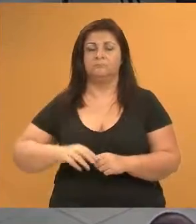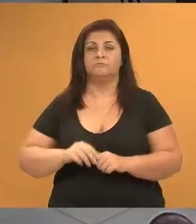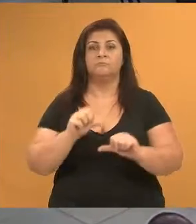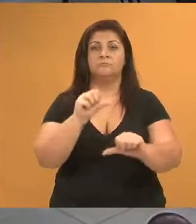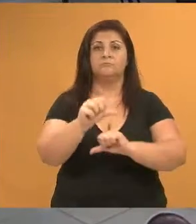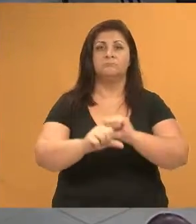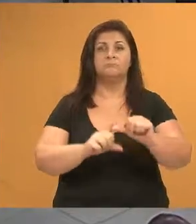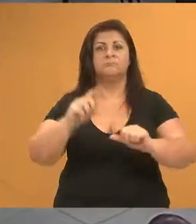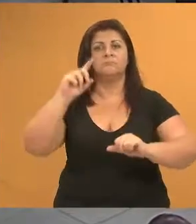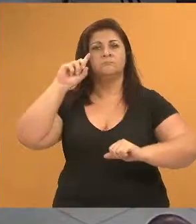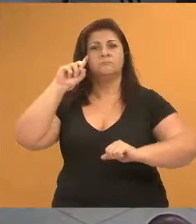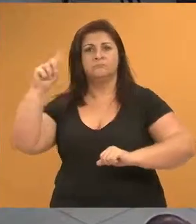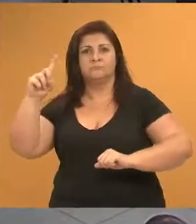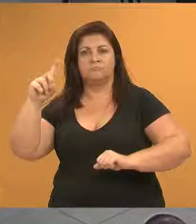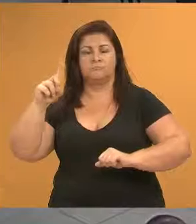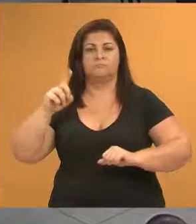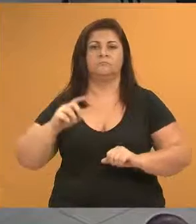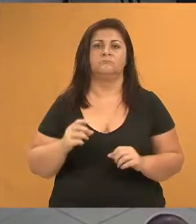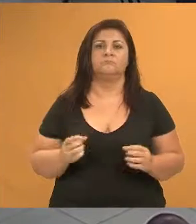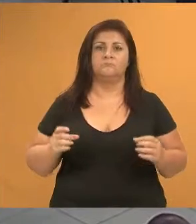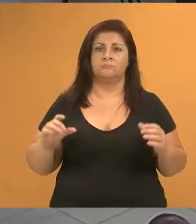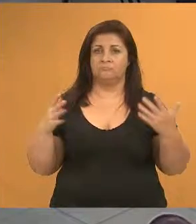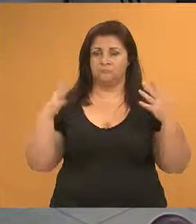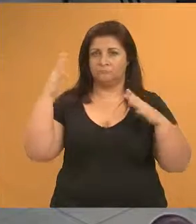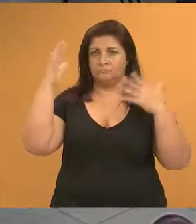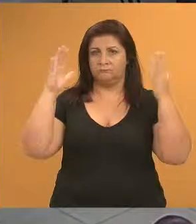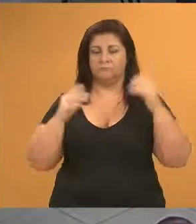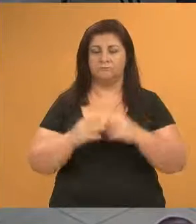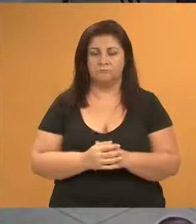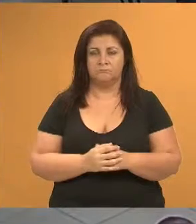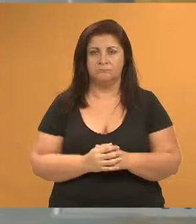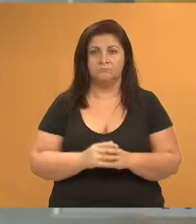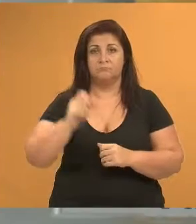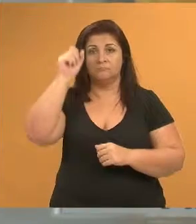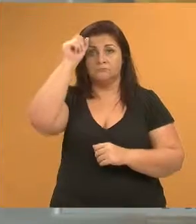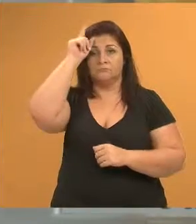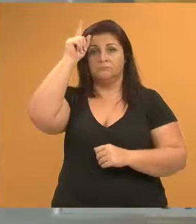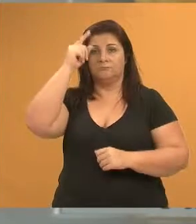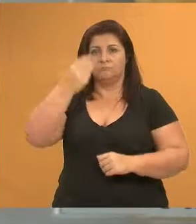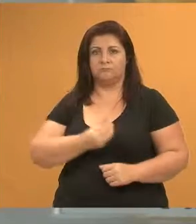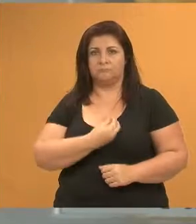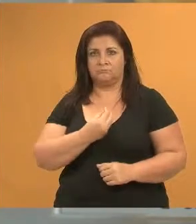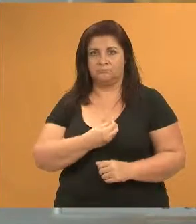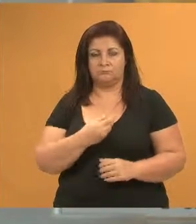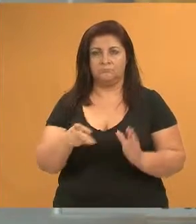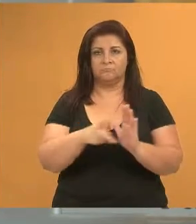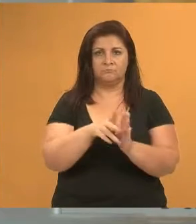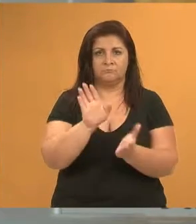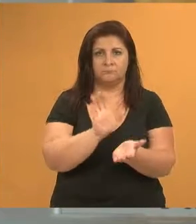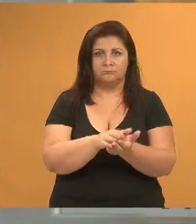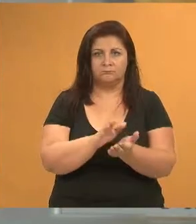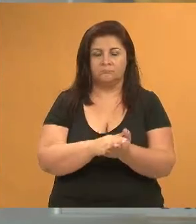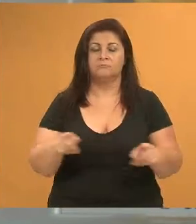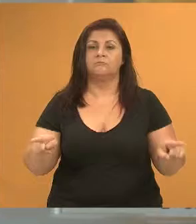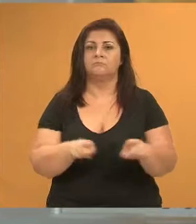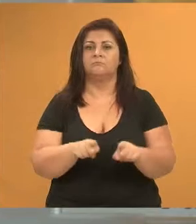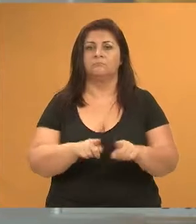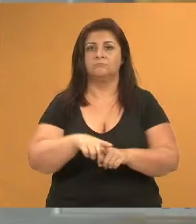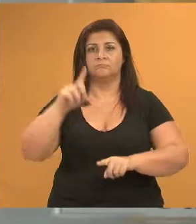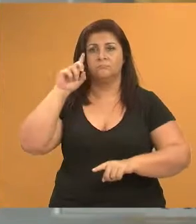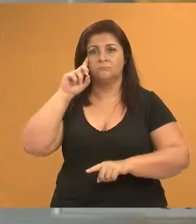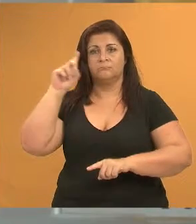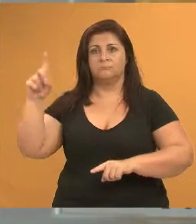as datas municipais da cultura viva de Jacareí e de combate à